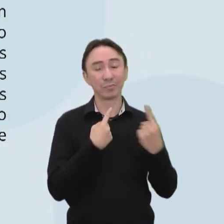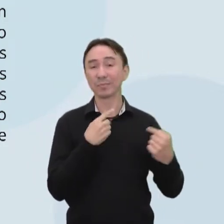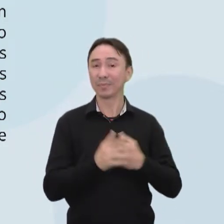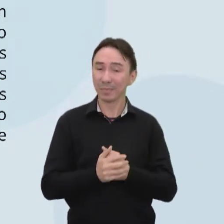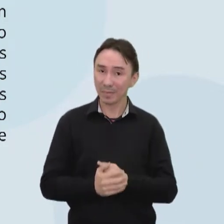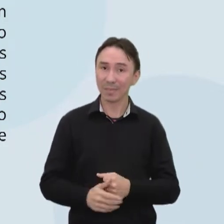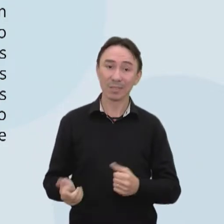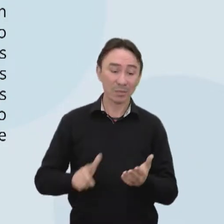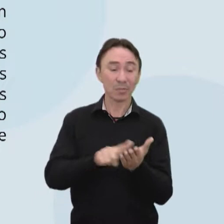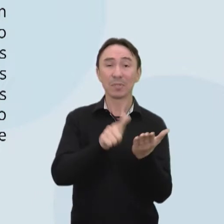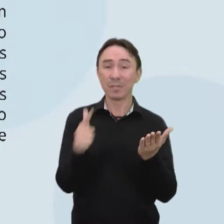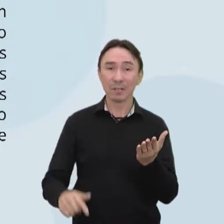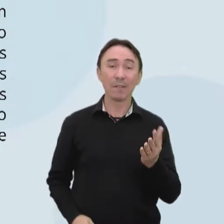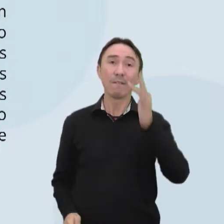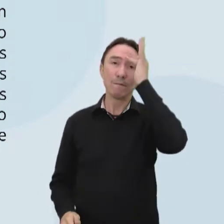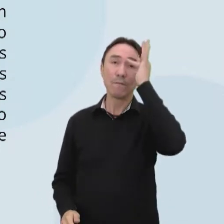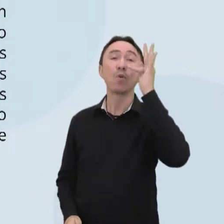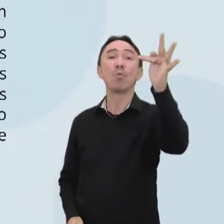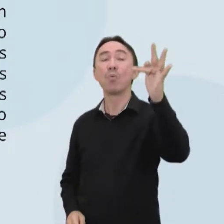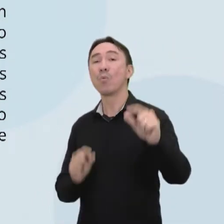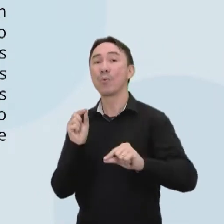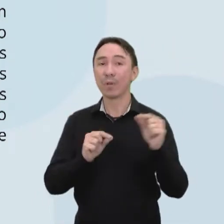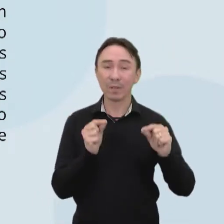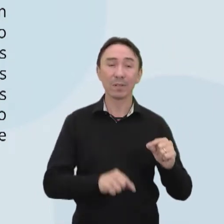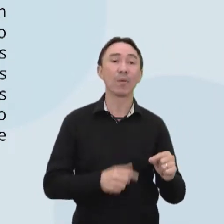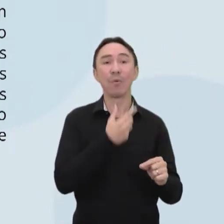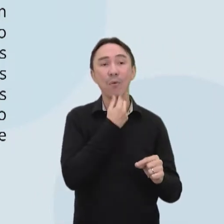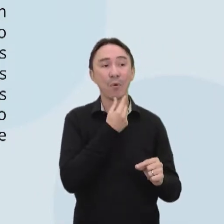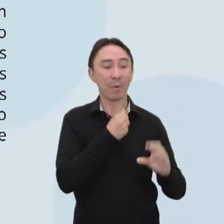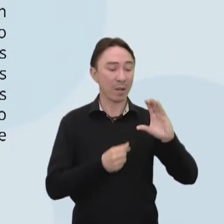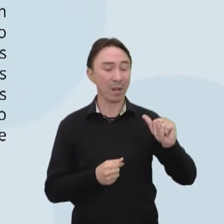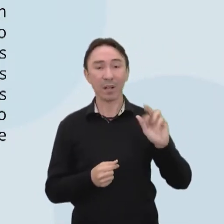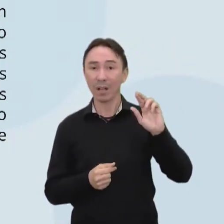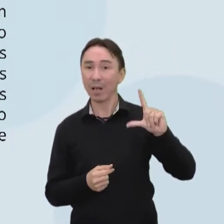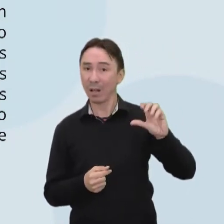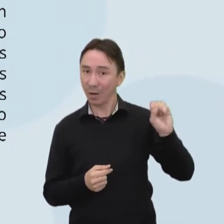Horizontes do Jornalismo, por Carlos Eduardo Lins da Silva.